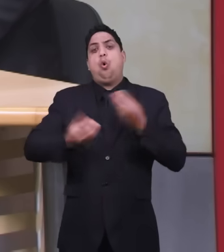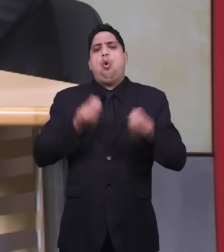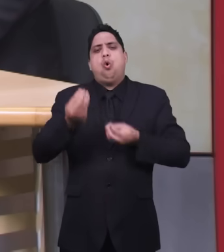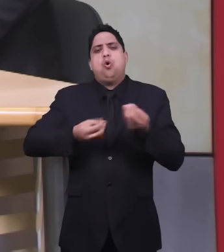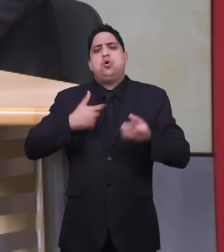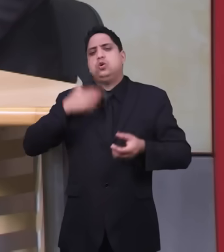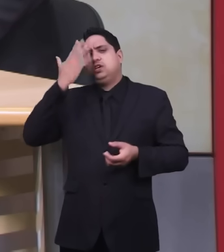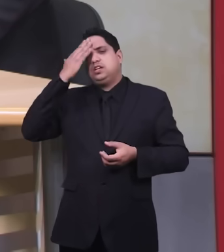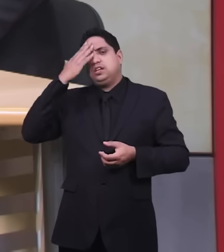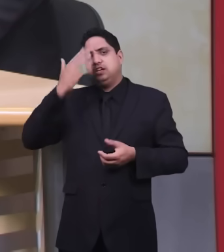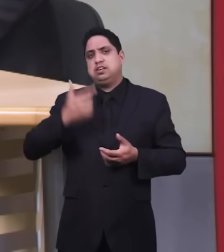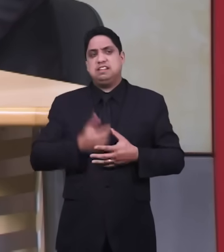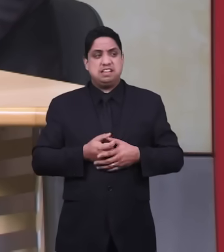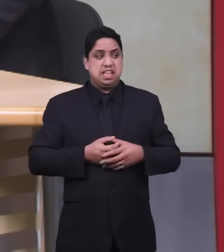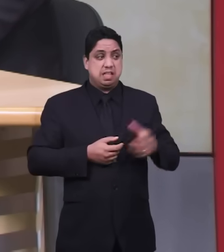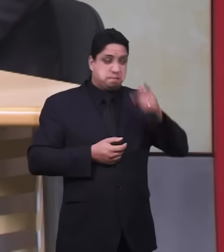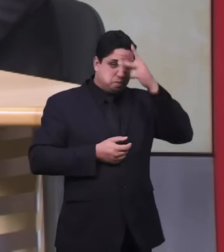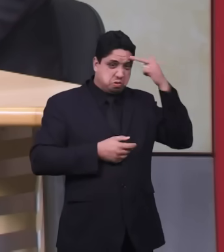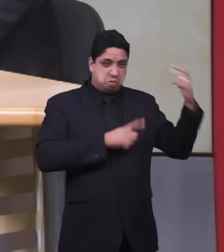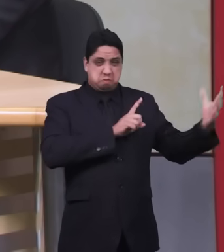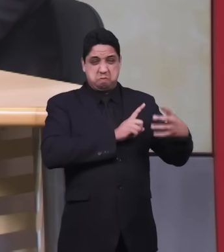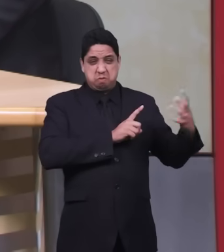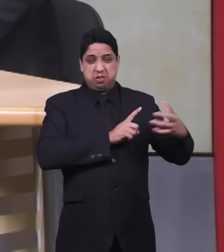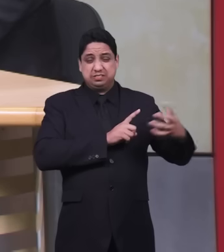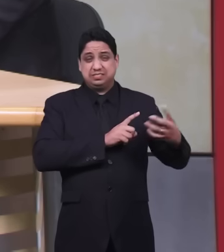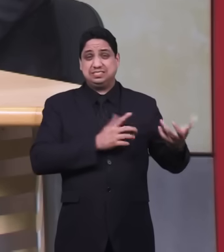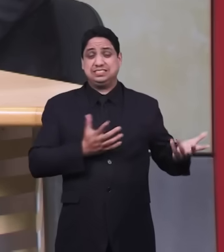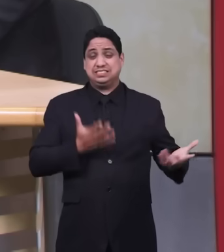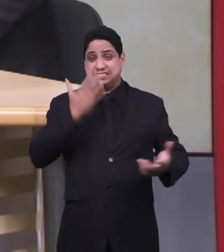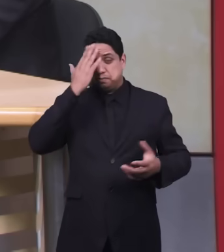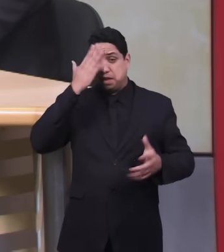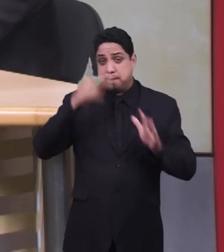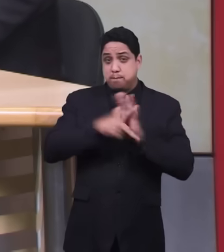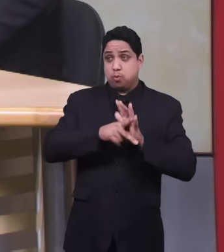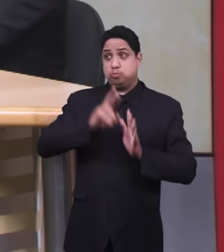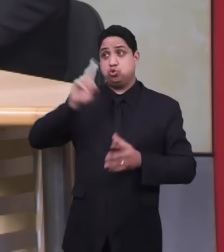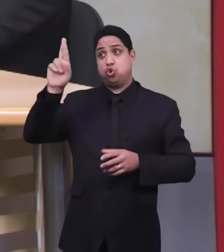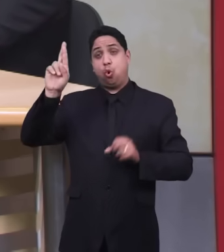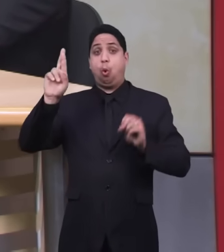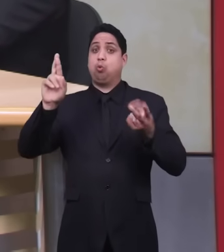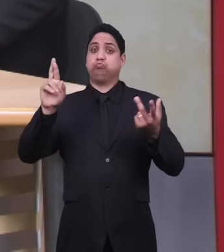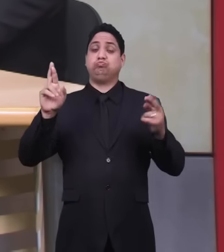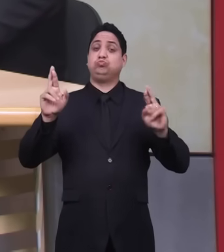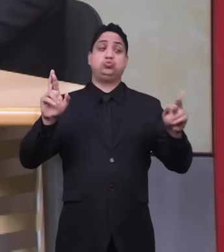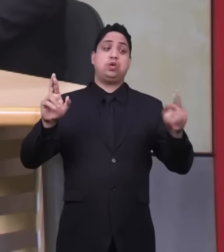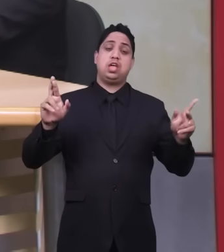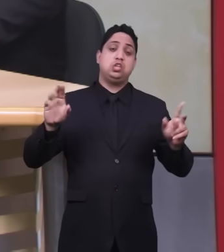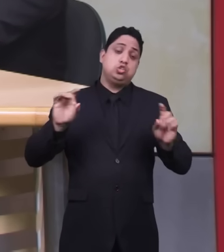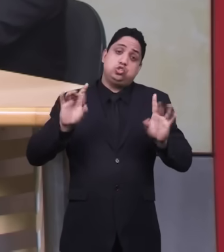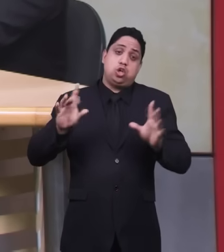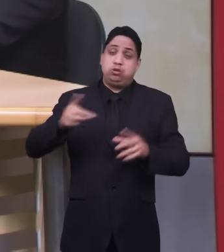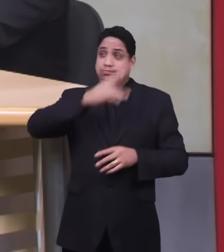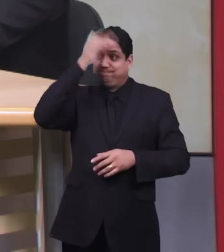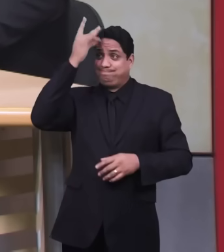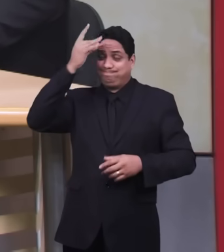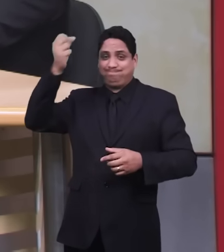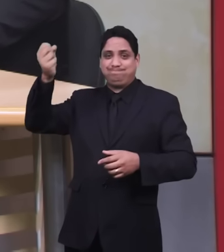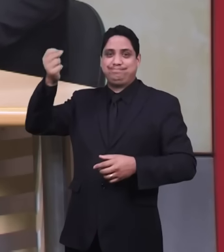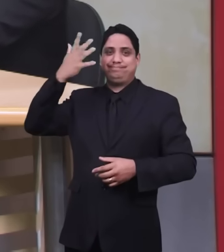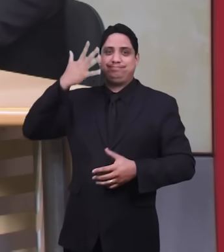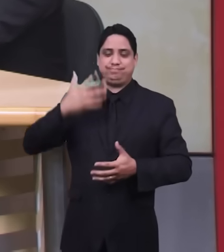distinguir com tantas vozes o que é a voz do pastor, o que não é? Só o Espírito Santo, que é a própria vida dele. Wallace contou a